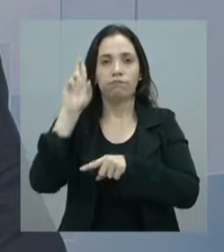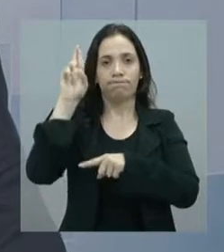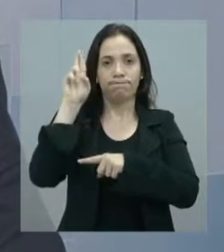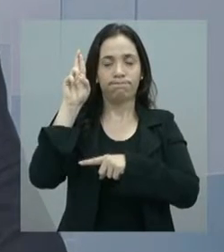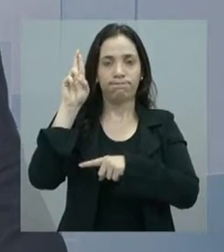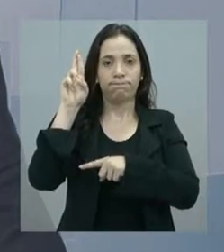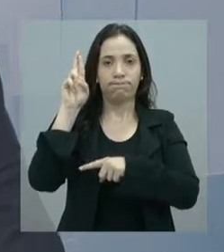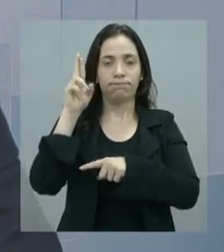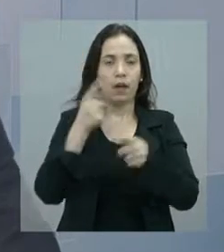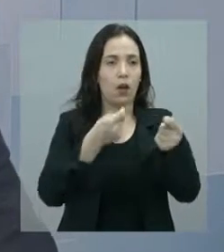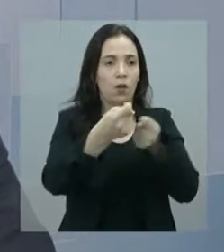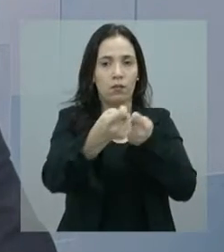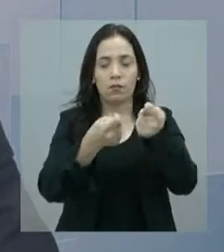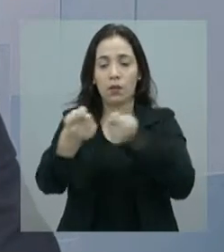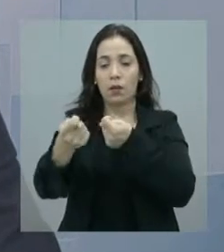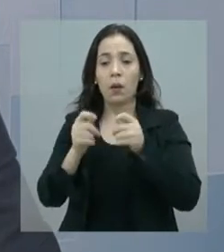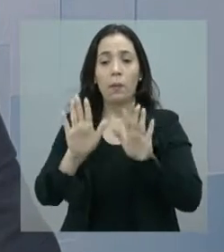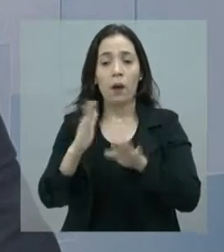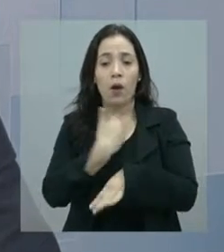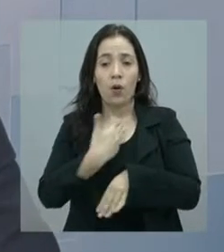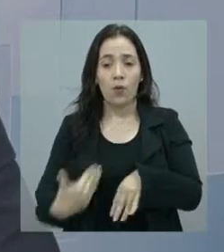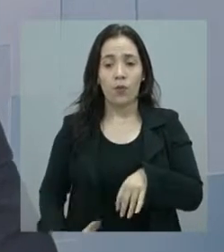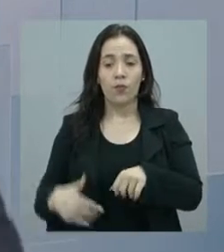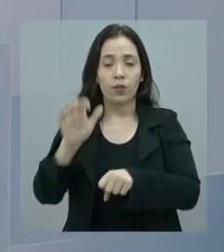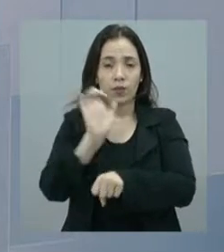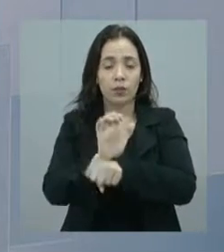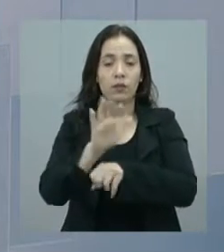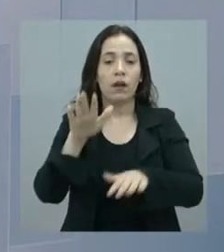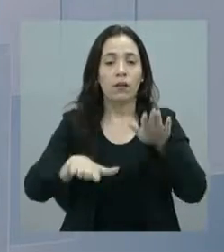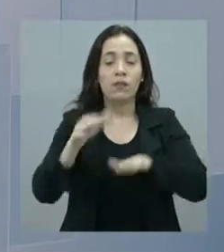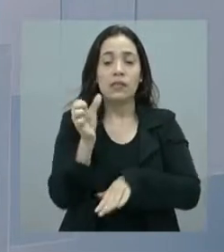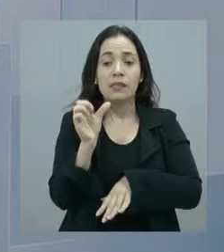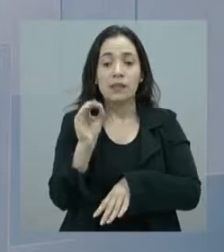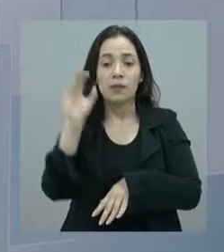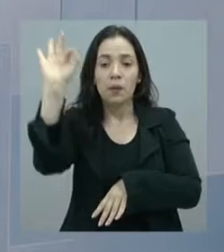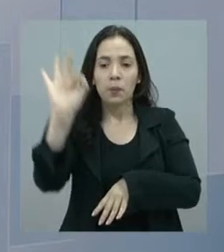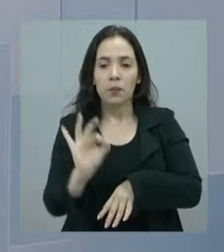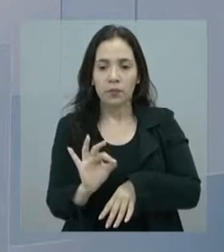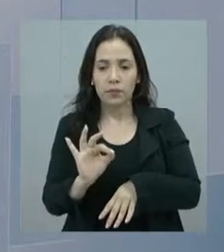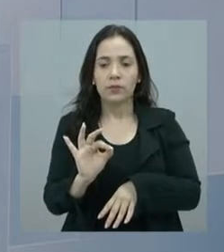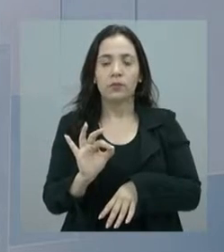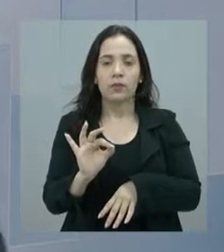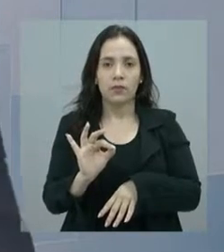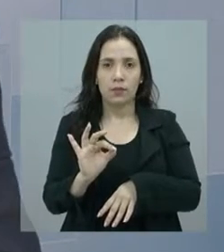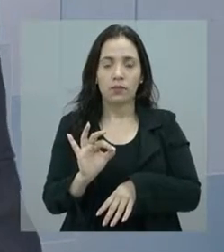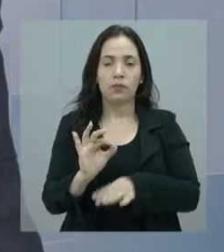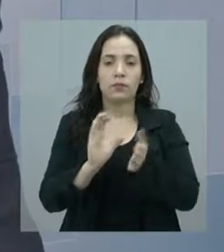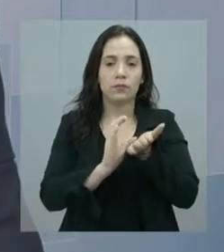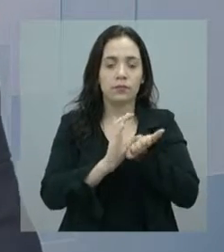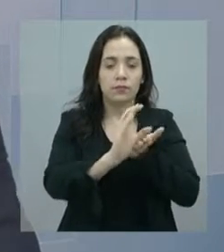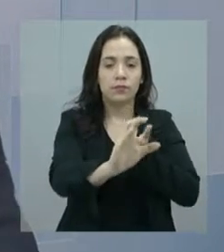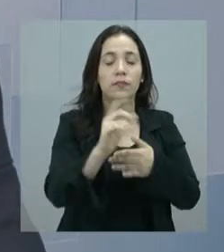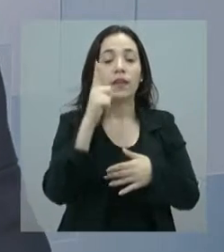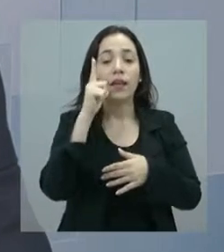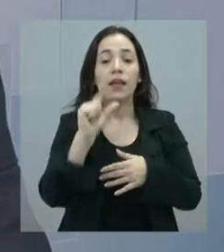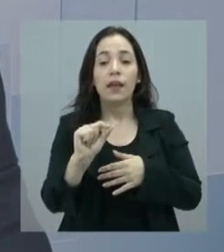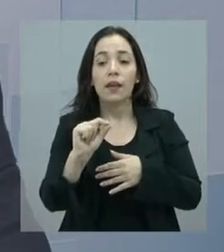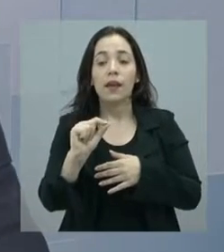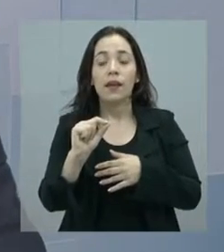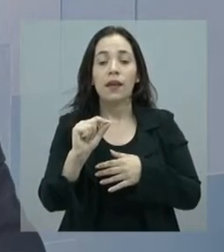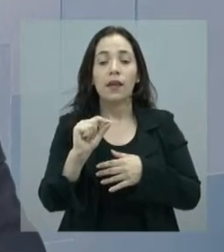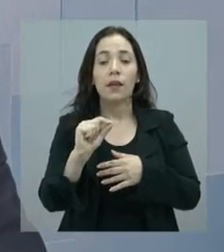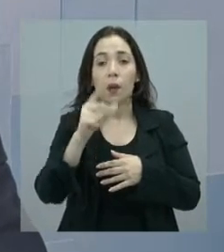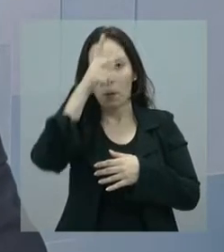sistema. Mas só que muitas vezes o governo do Estado chega a investir 60% do consórcio. E quem tem o mal